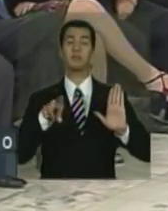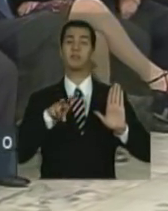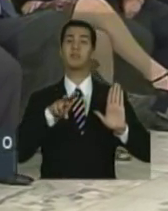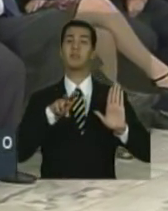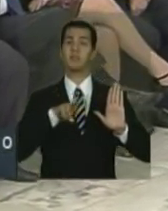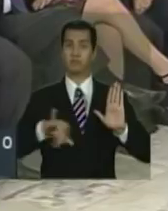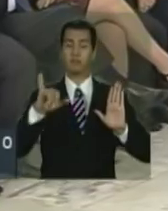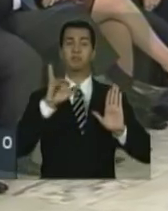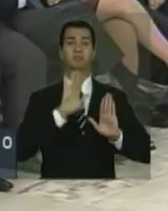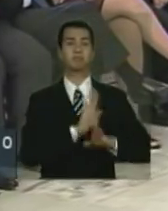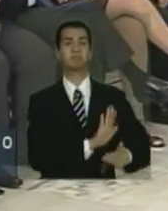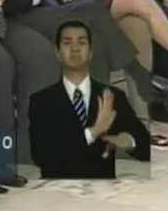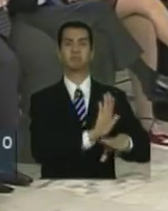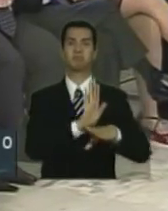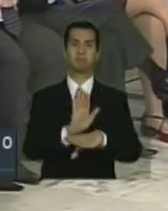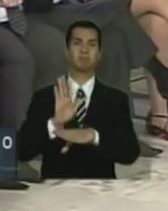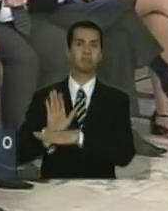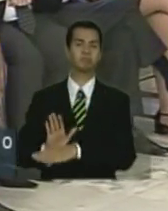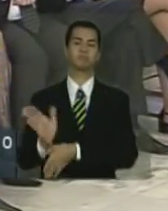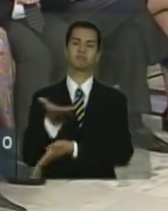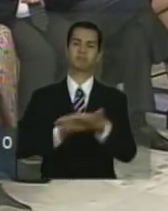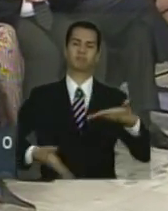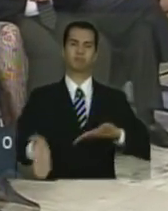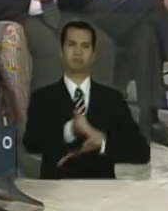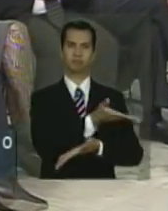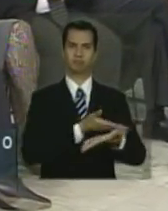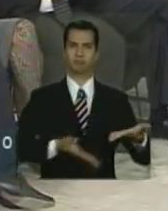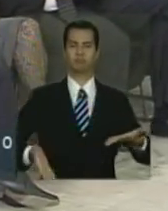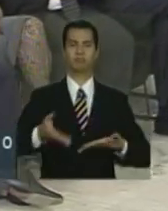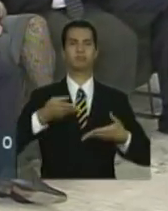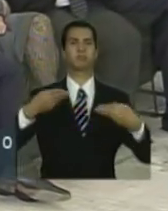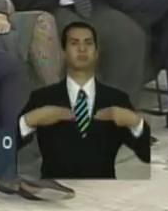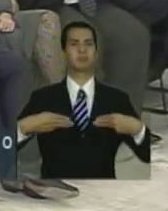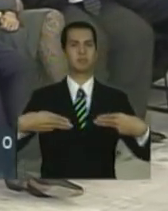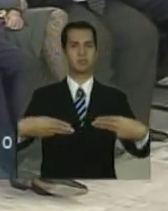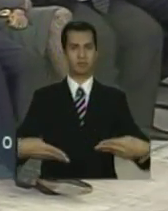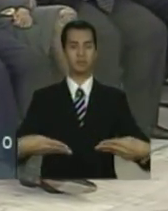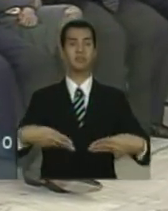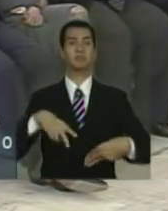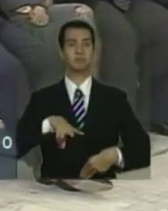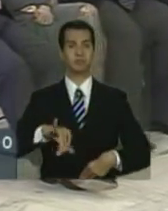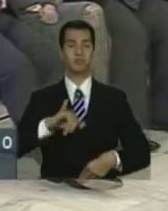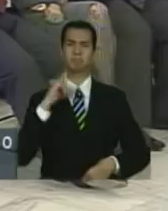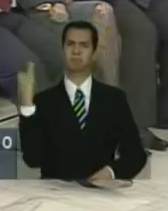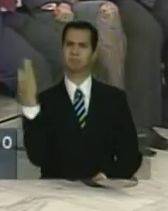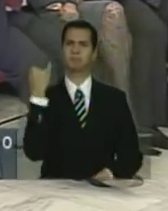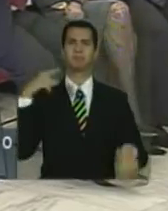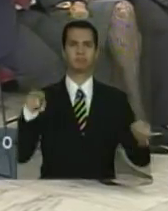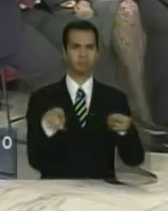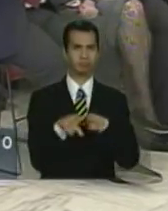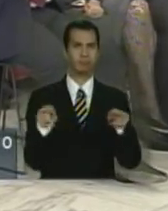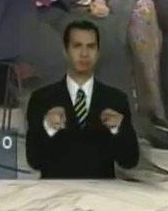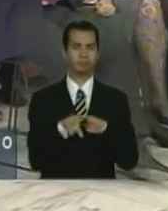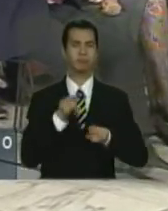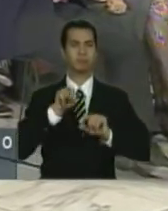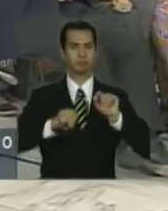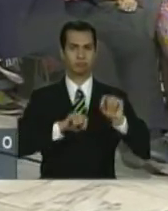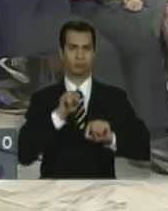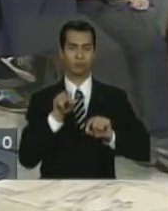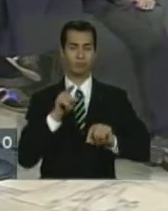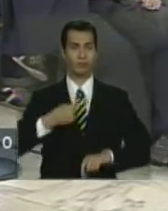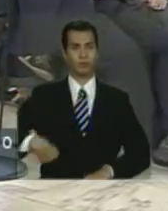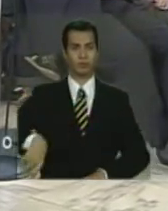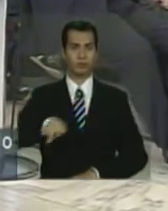contribuição de vários ministérios aqui presentes e será fundamental para